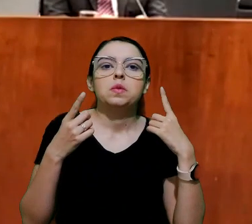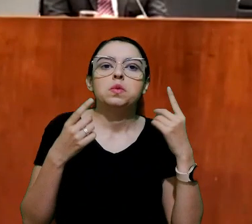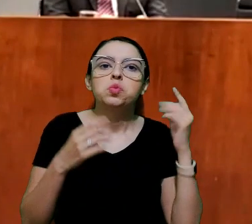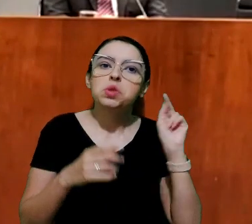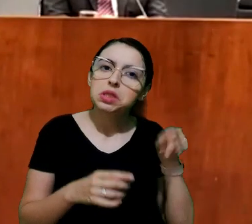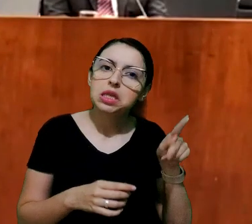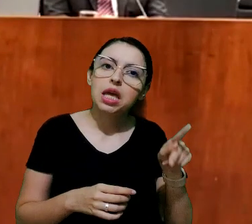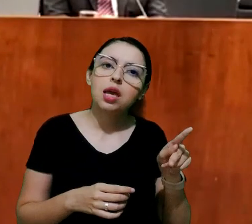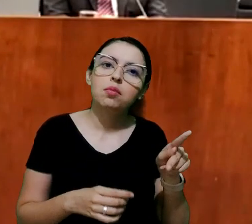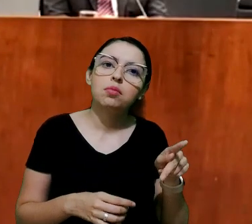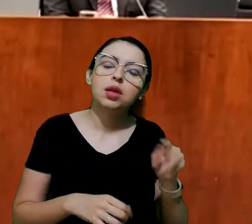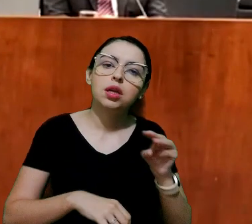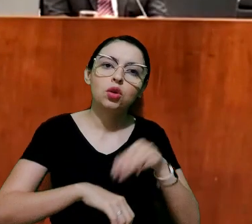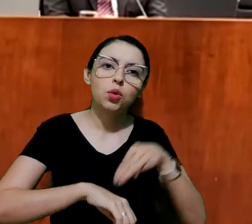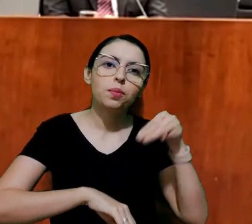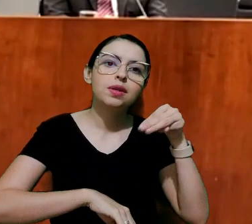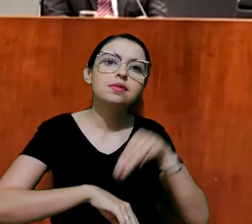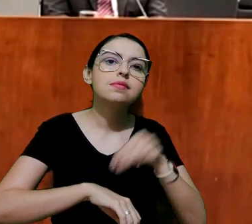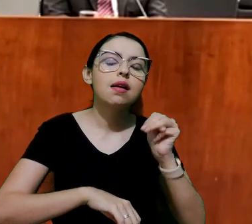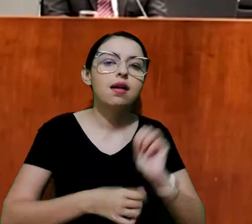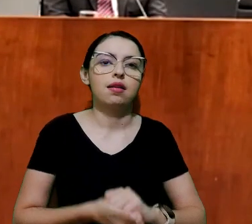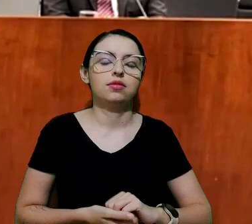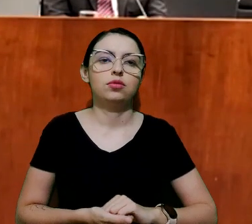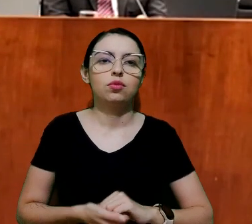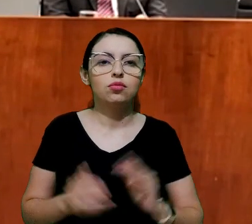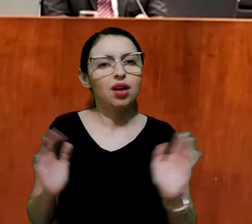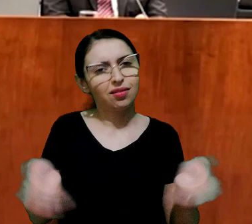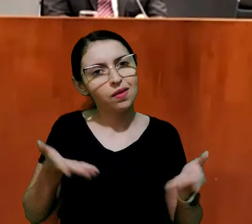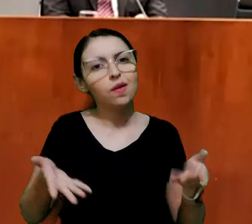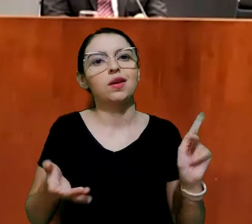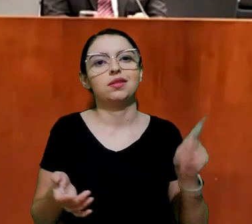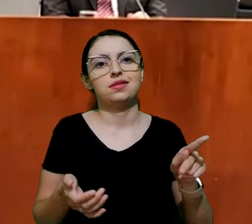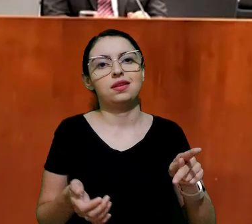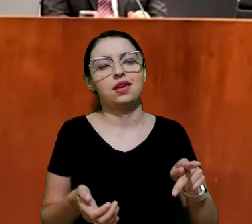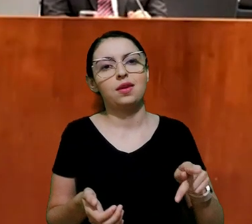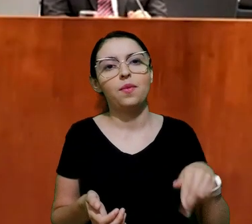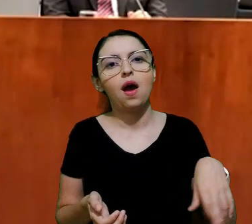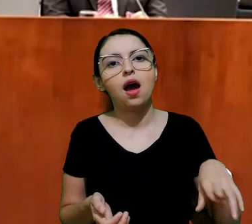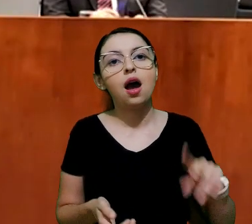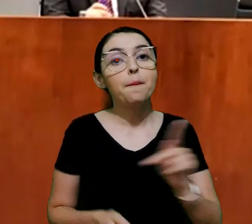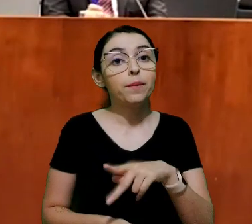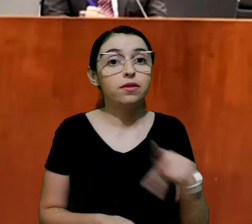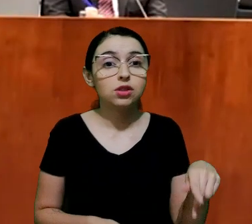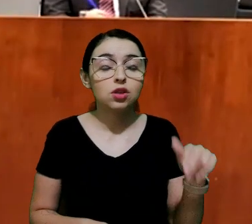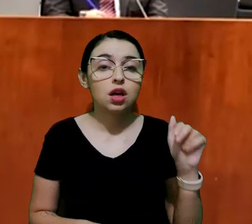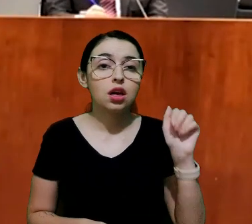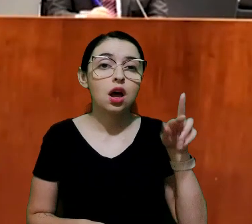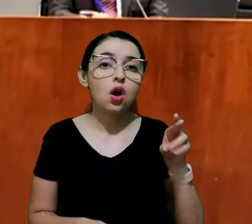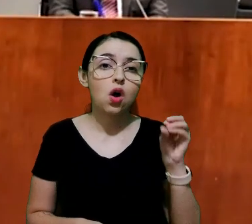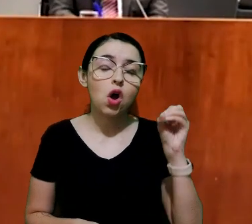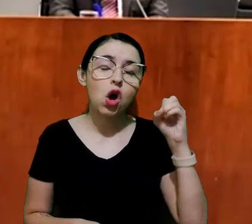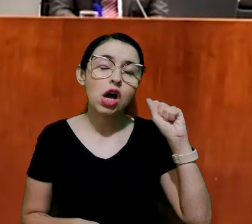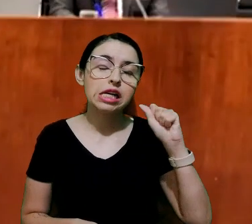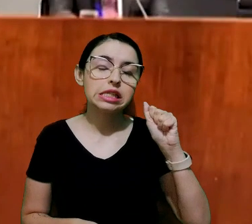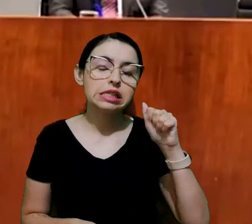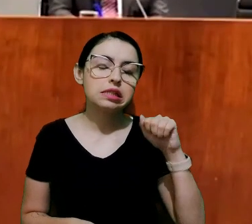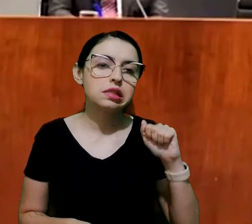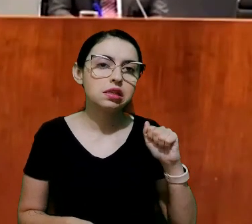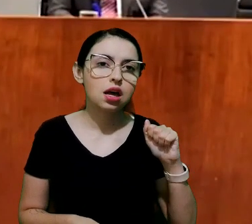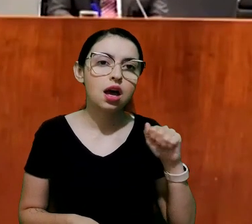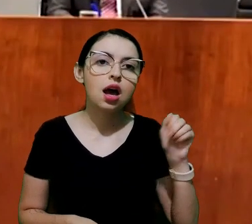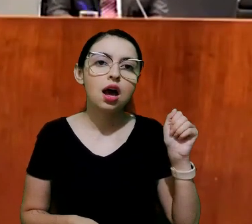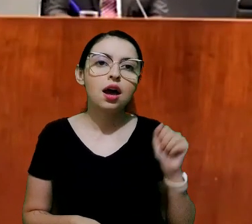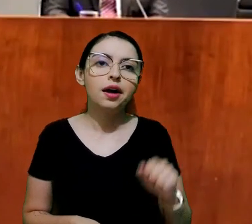no mestrado da PUC, ali estamos até hoje, a professora Rosa, a professora Mairan e eu, né, eu bem